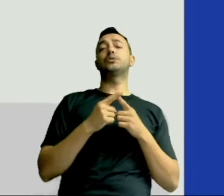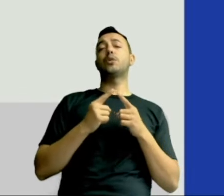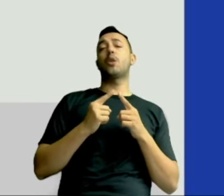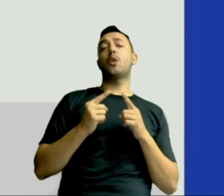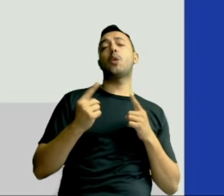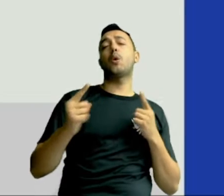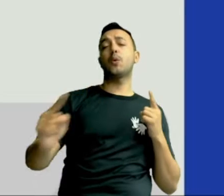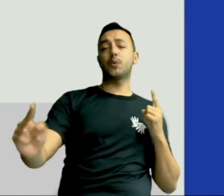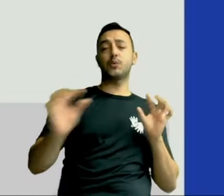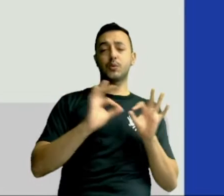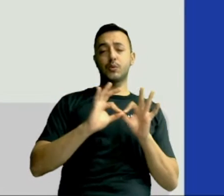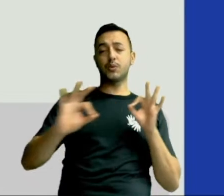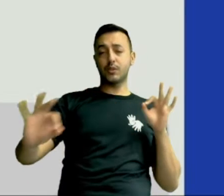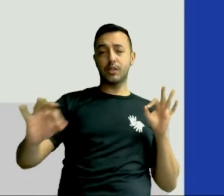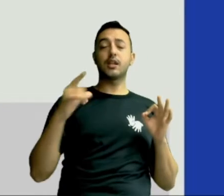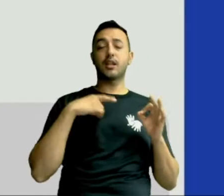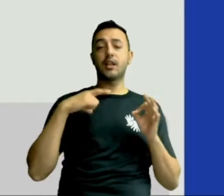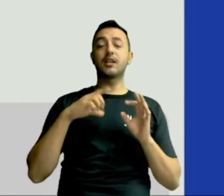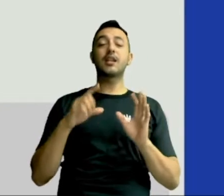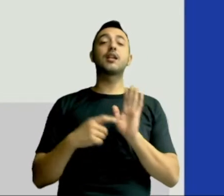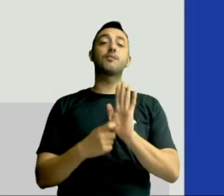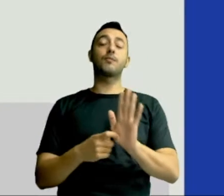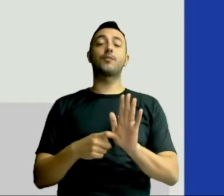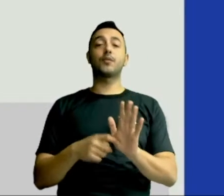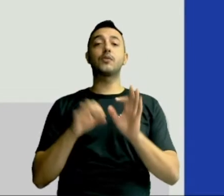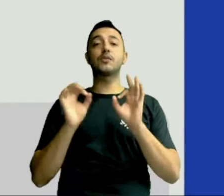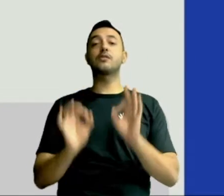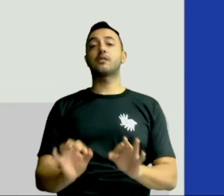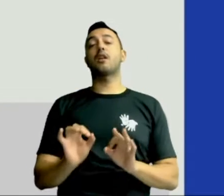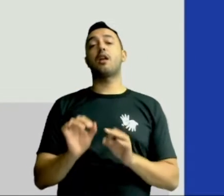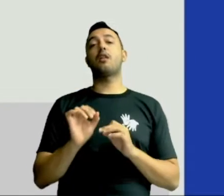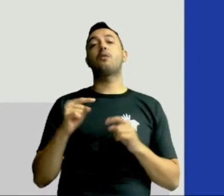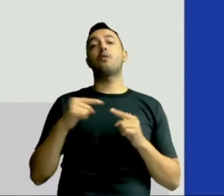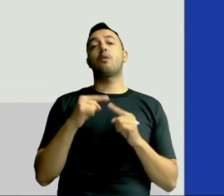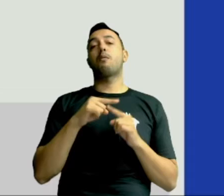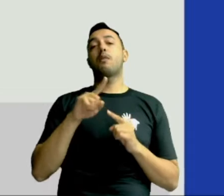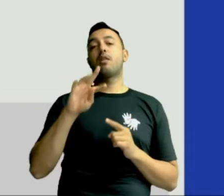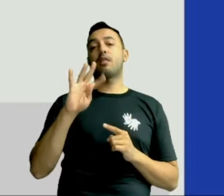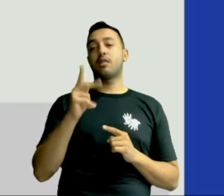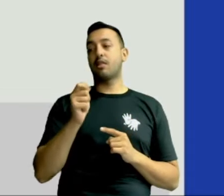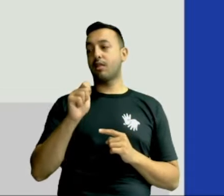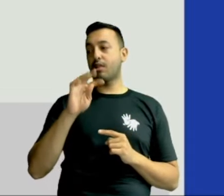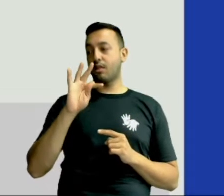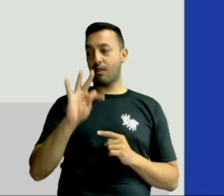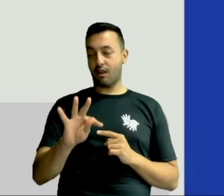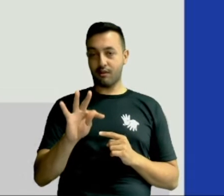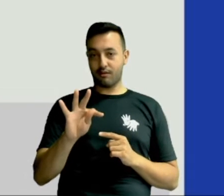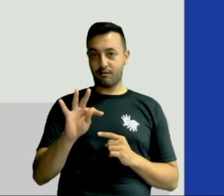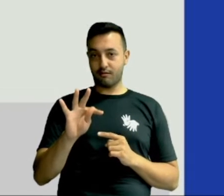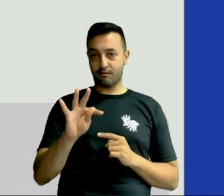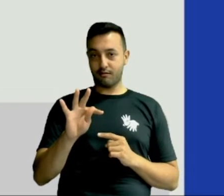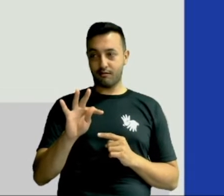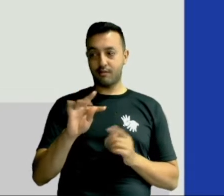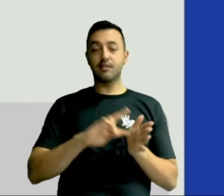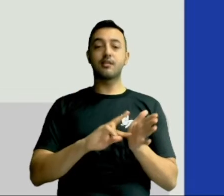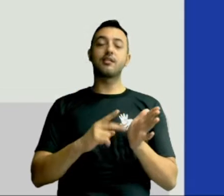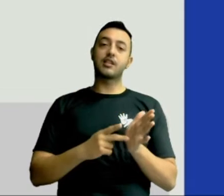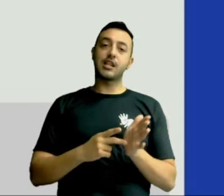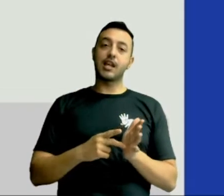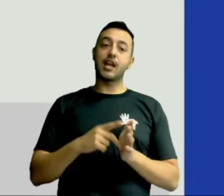demonstrate from correto para o singular é o That's ok da quer dizer